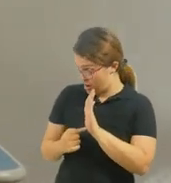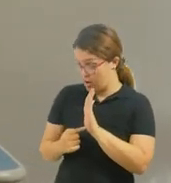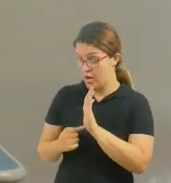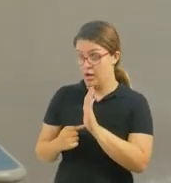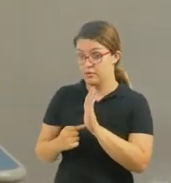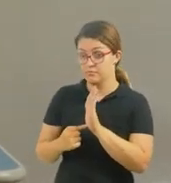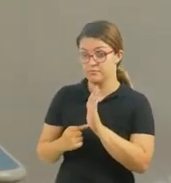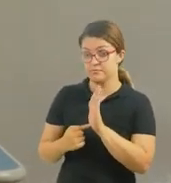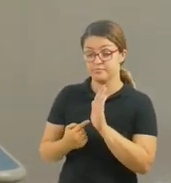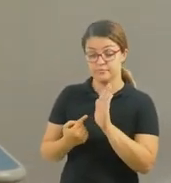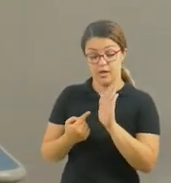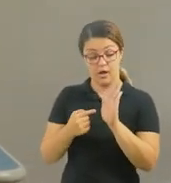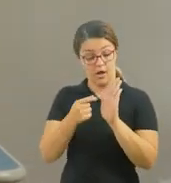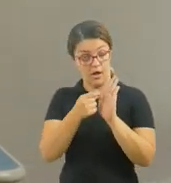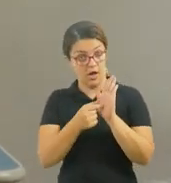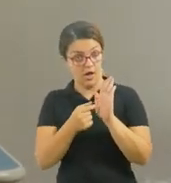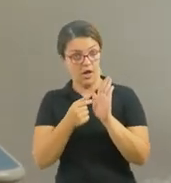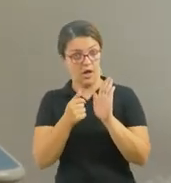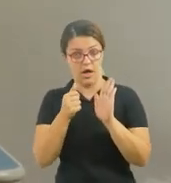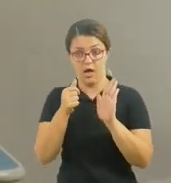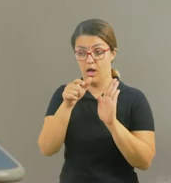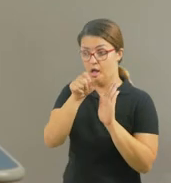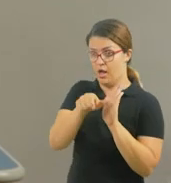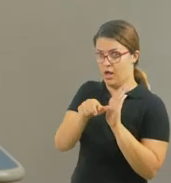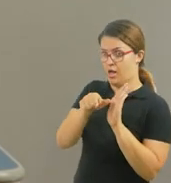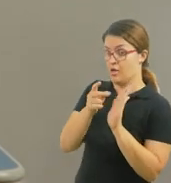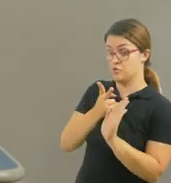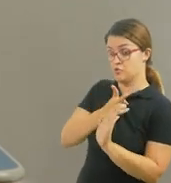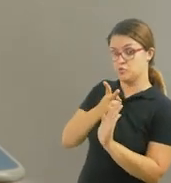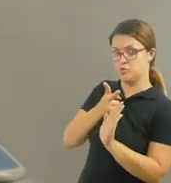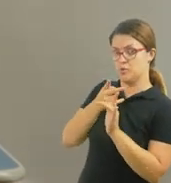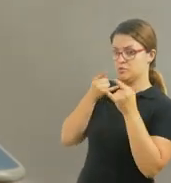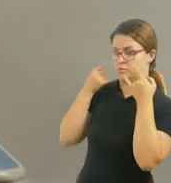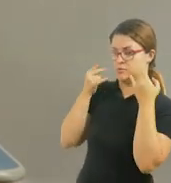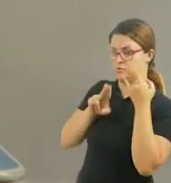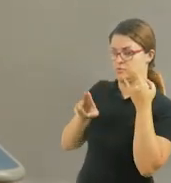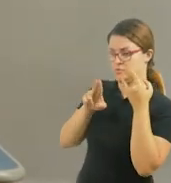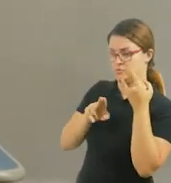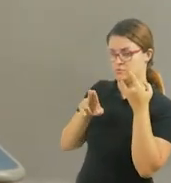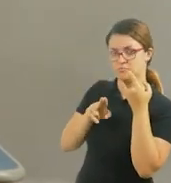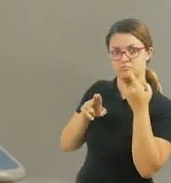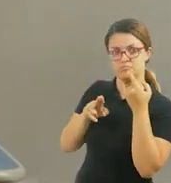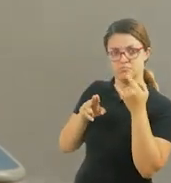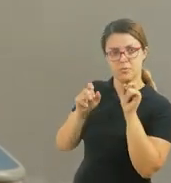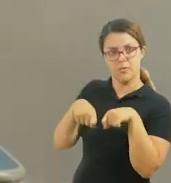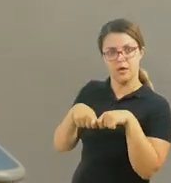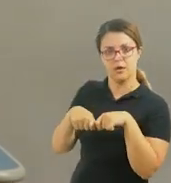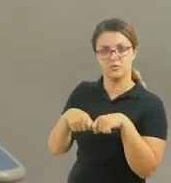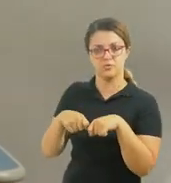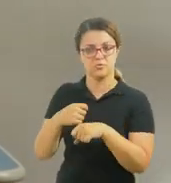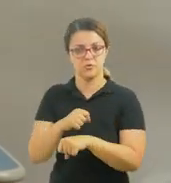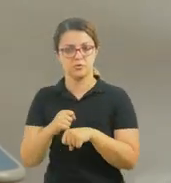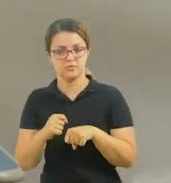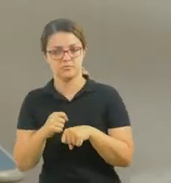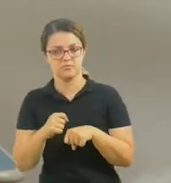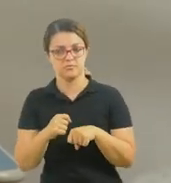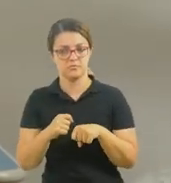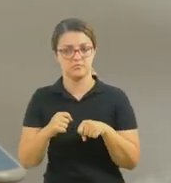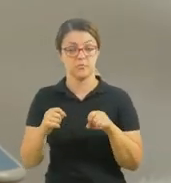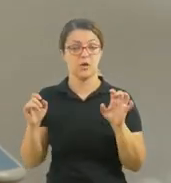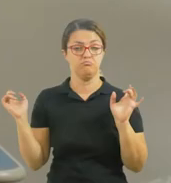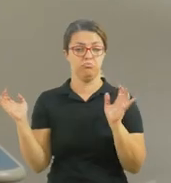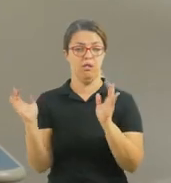vai perceber. As duas de máscara, é provável ou improvável? Aglomeração,